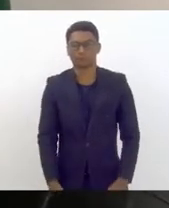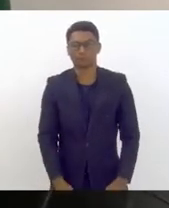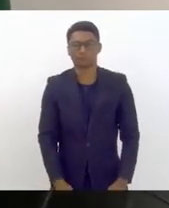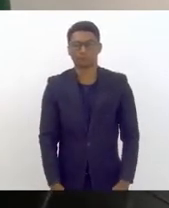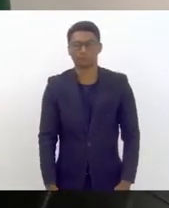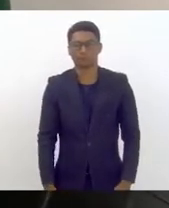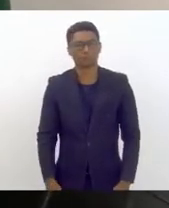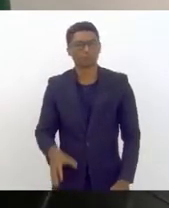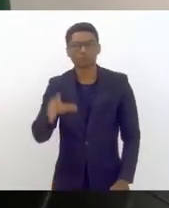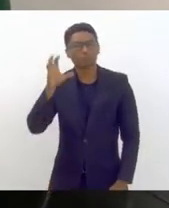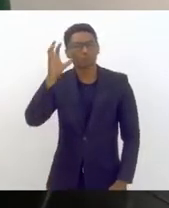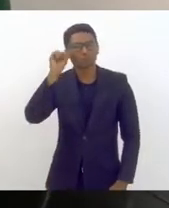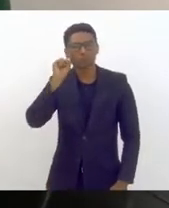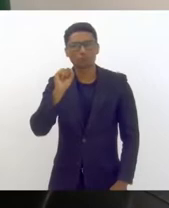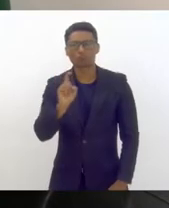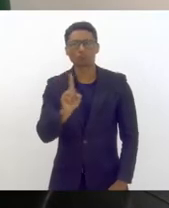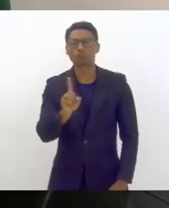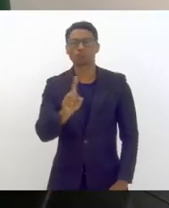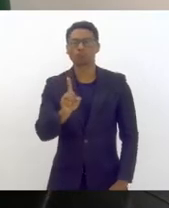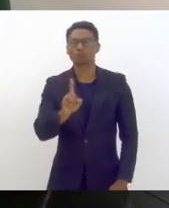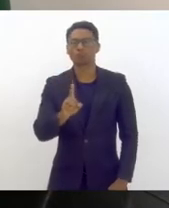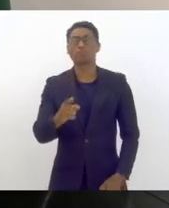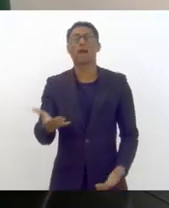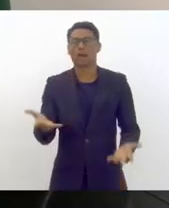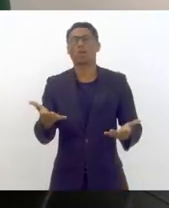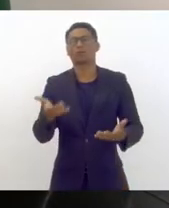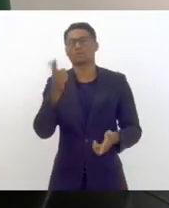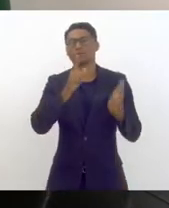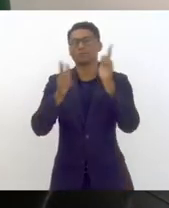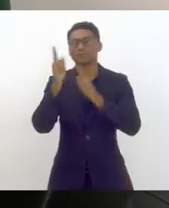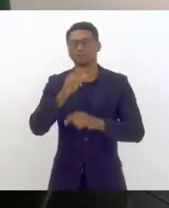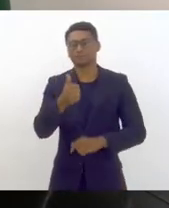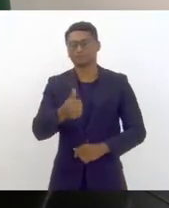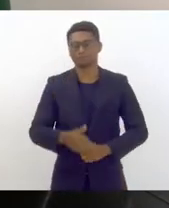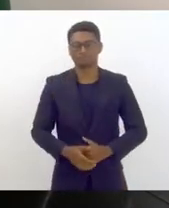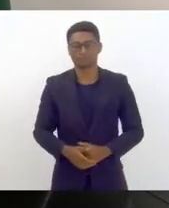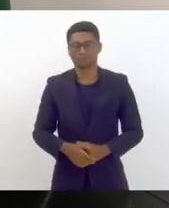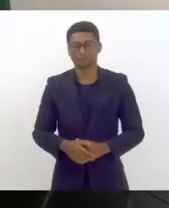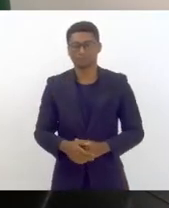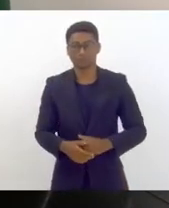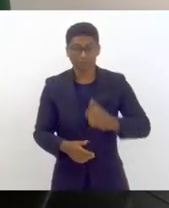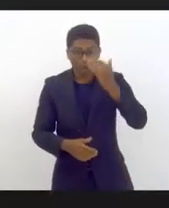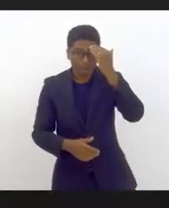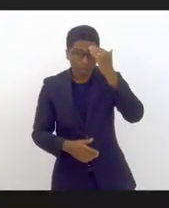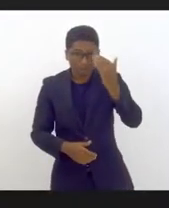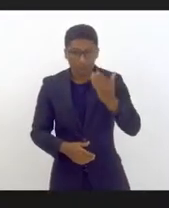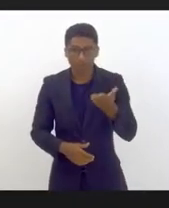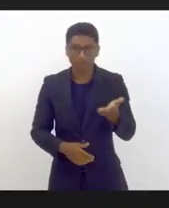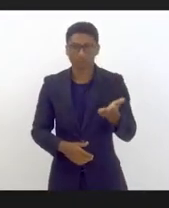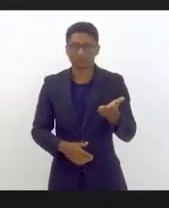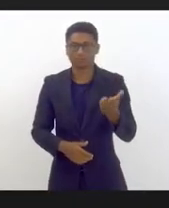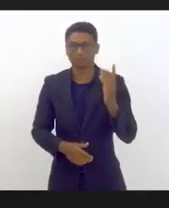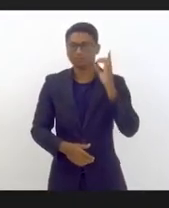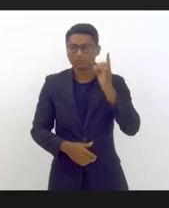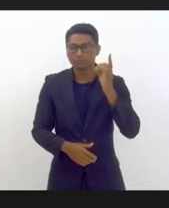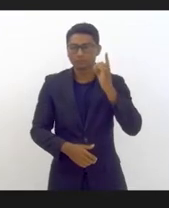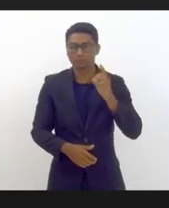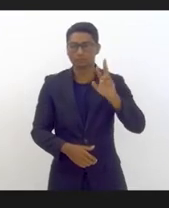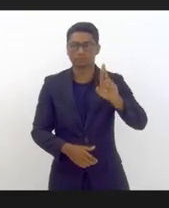Não estamos lhe ouvindo, deputado. Agora sim. Obrigado, deputado Rodrigo Amorim. Parabenizar pela